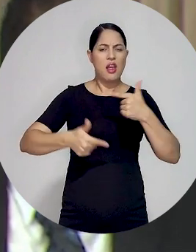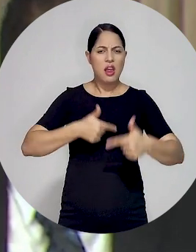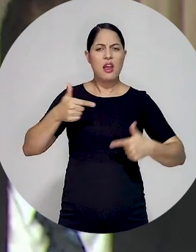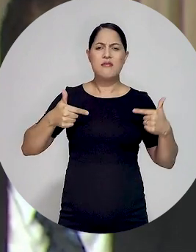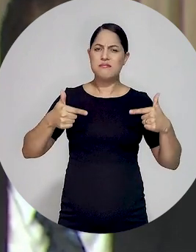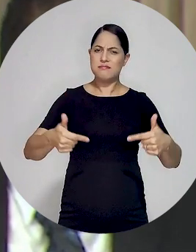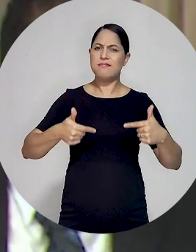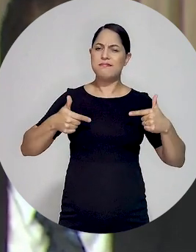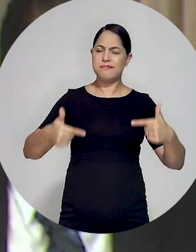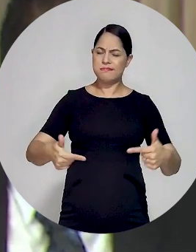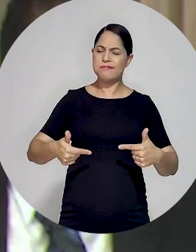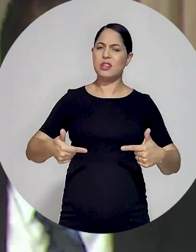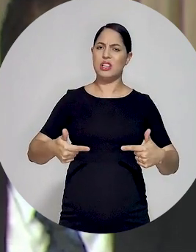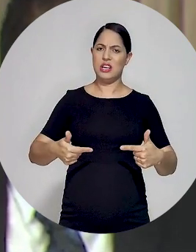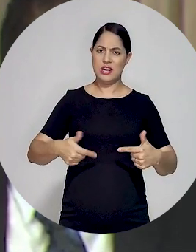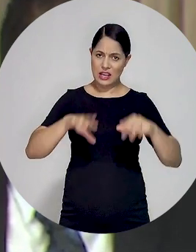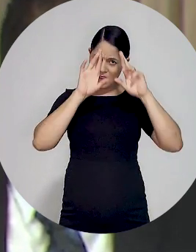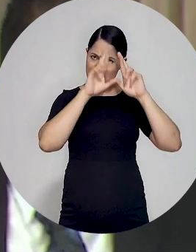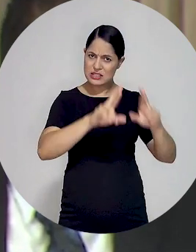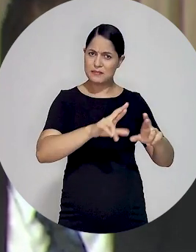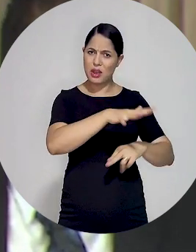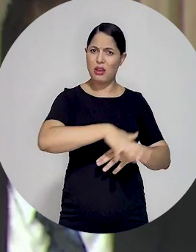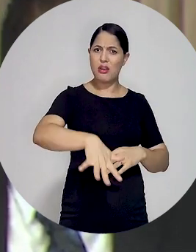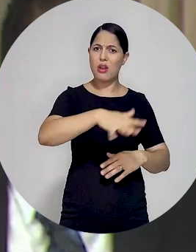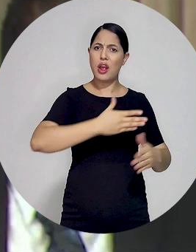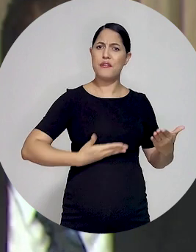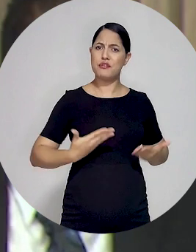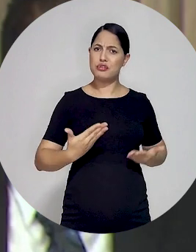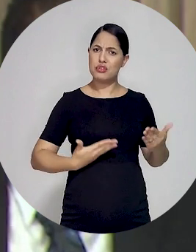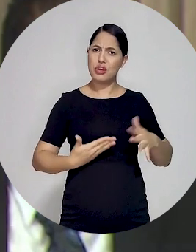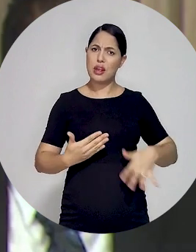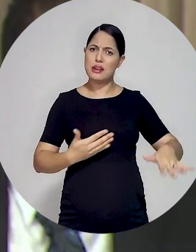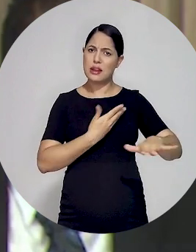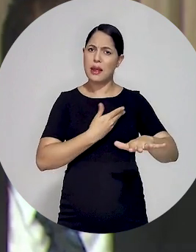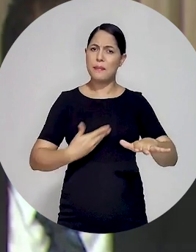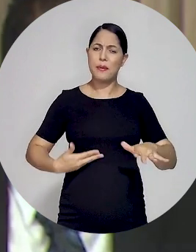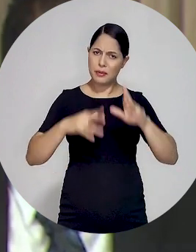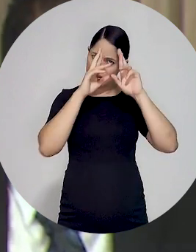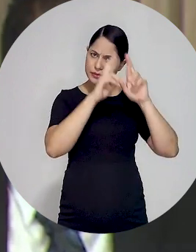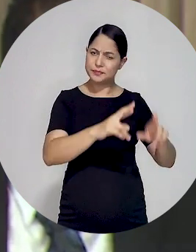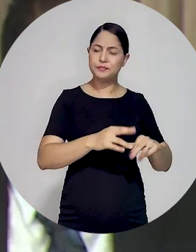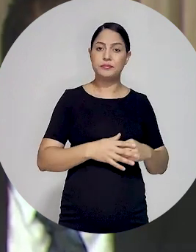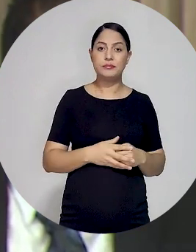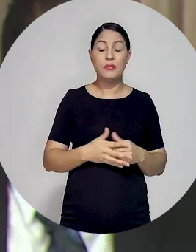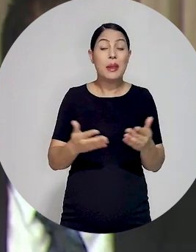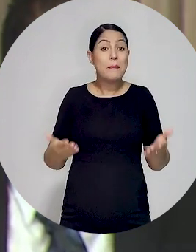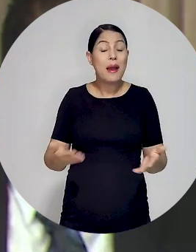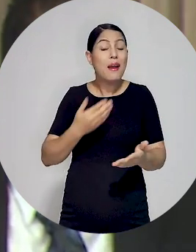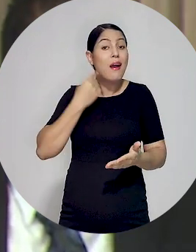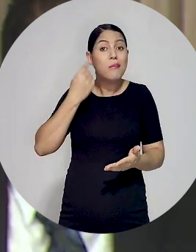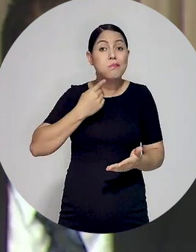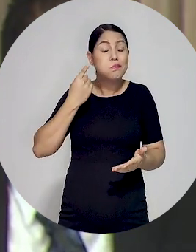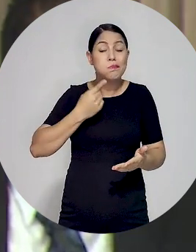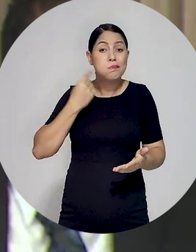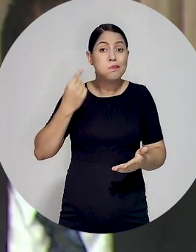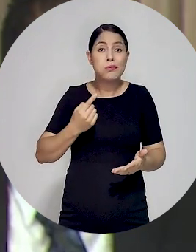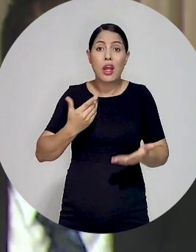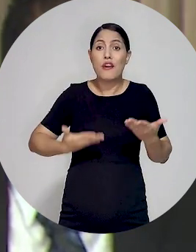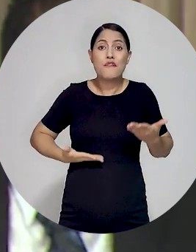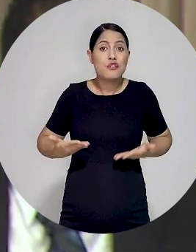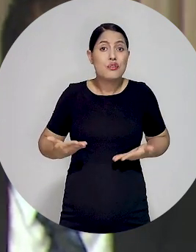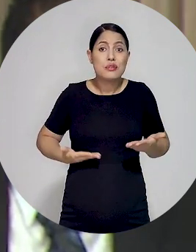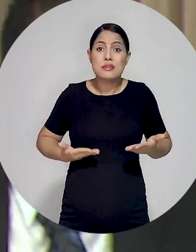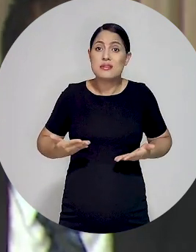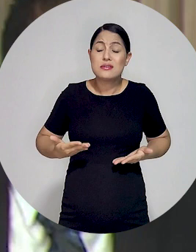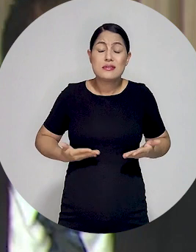nossas lideranças carregam dedicação, bravura e respeito às instituições públicas e a seus agentes. A atividade do advogado